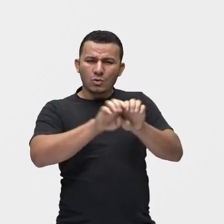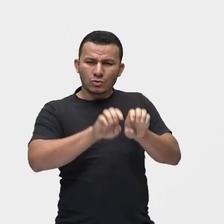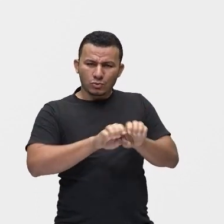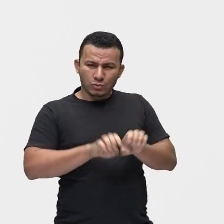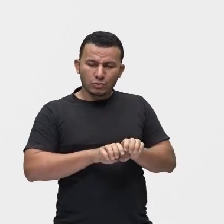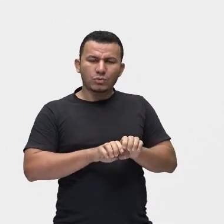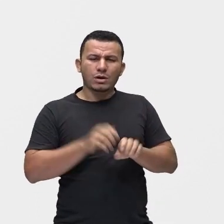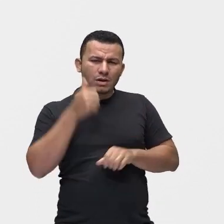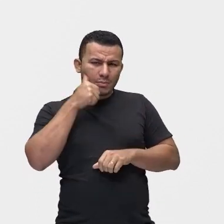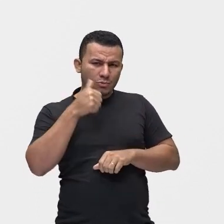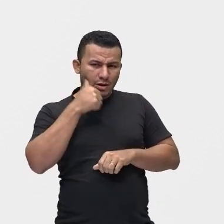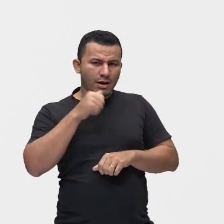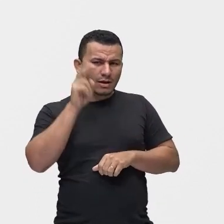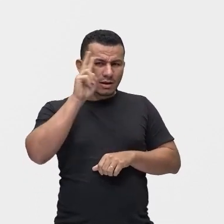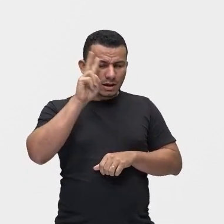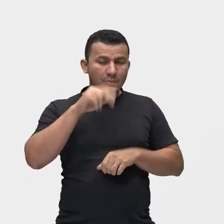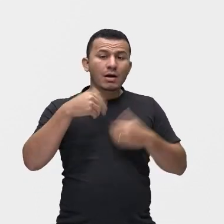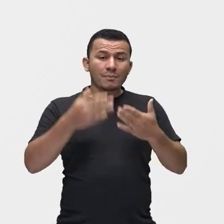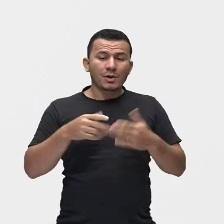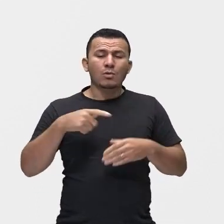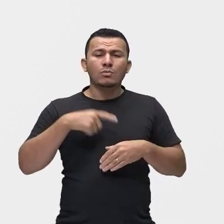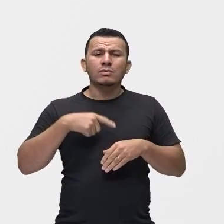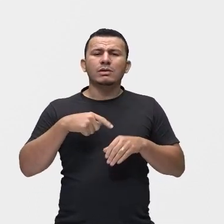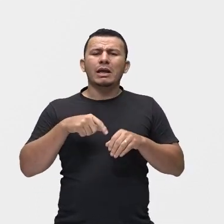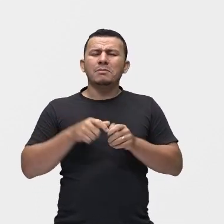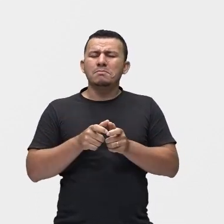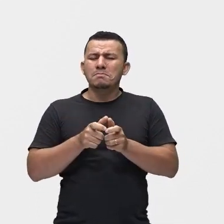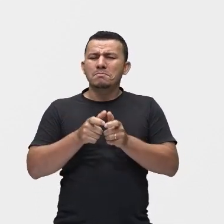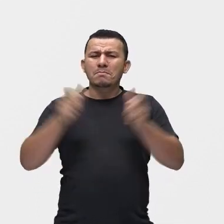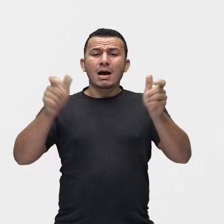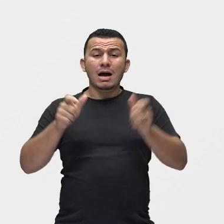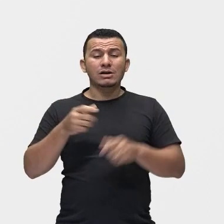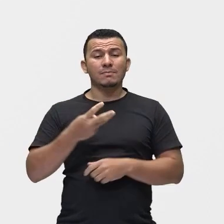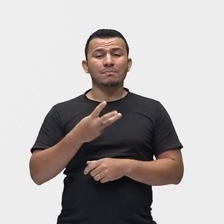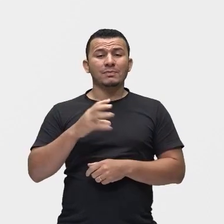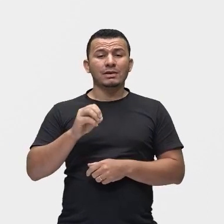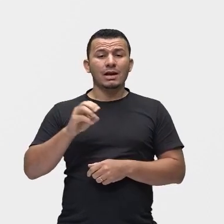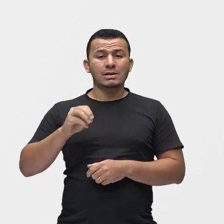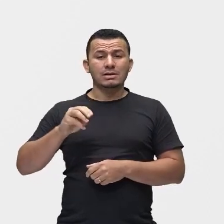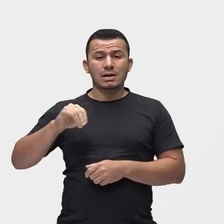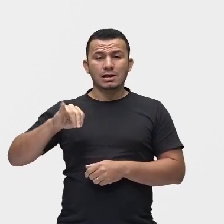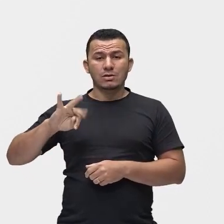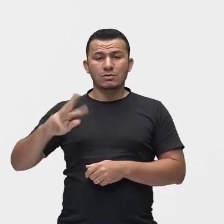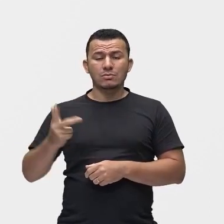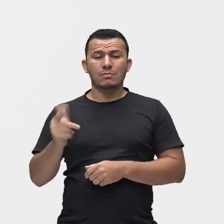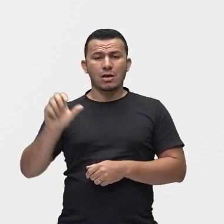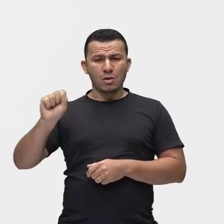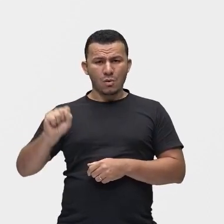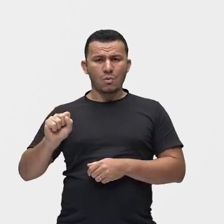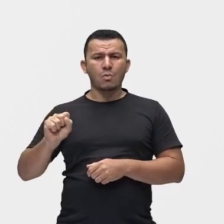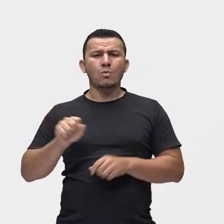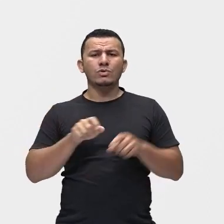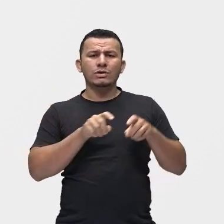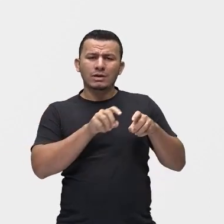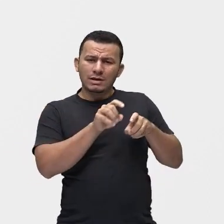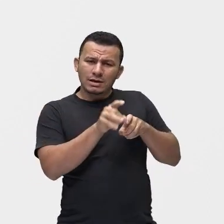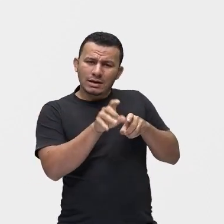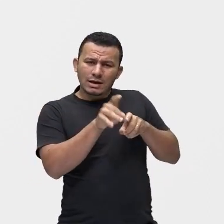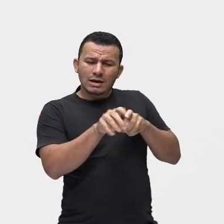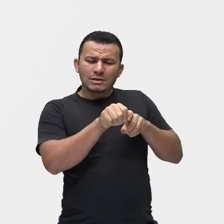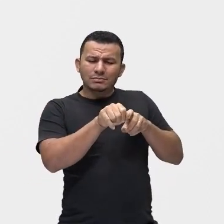o espermatozoide, ou milhões deles, 300 milhões de espermatozoides podem